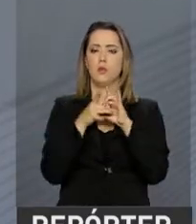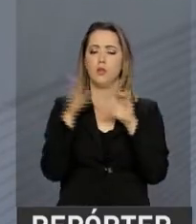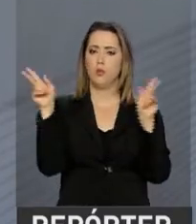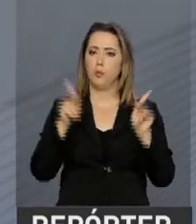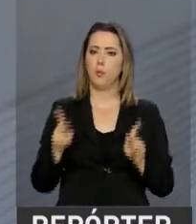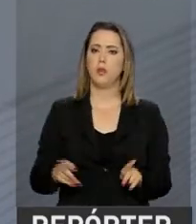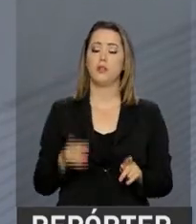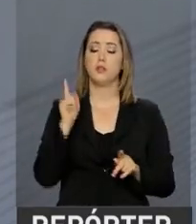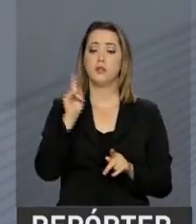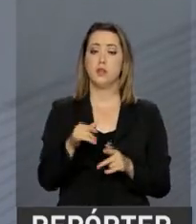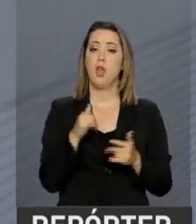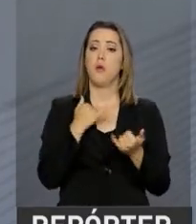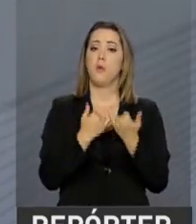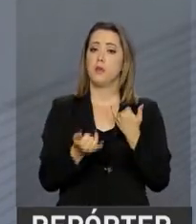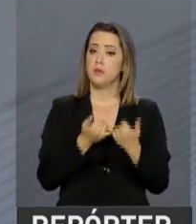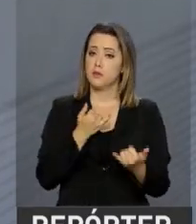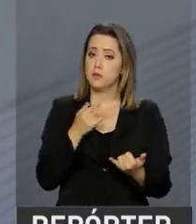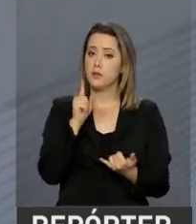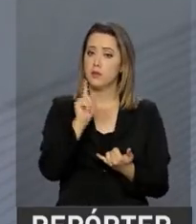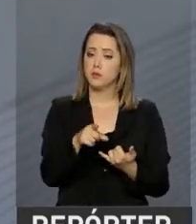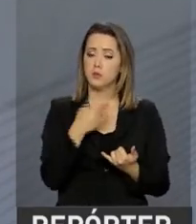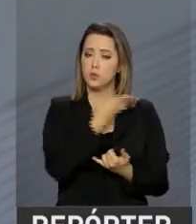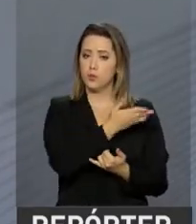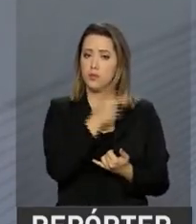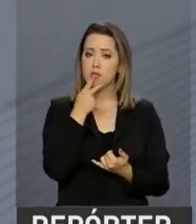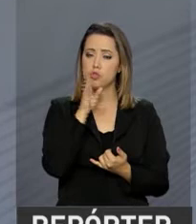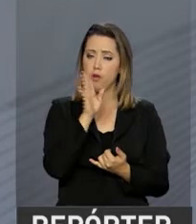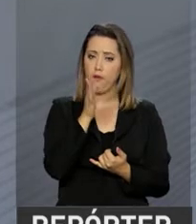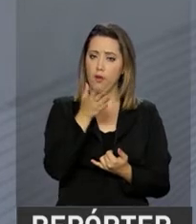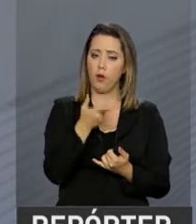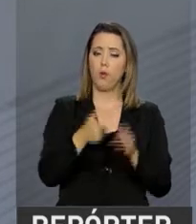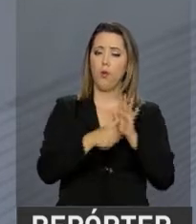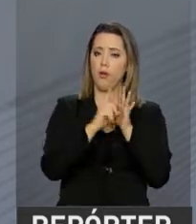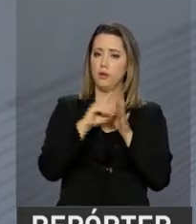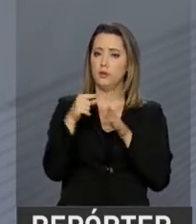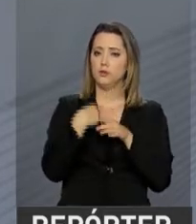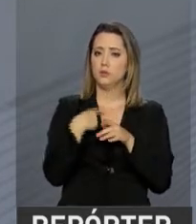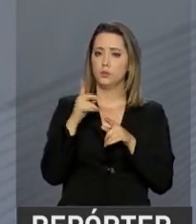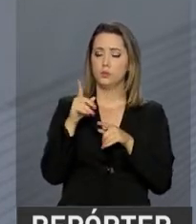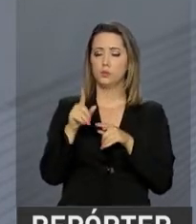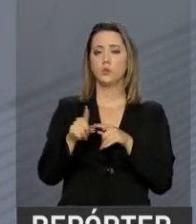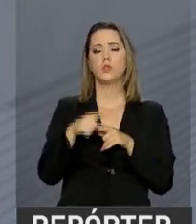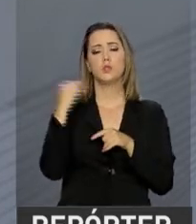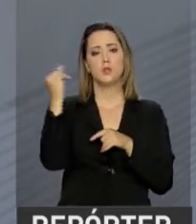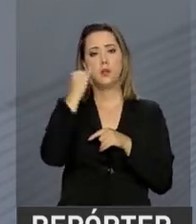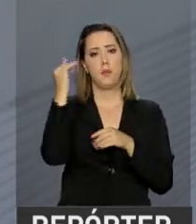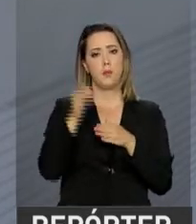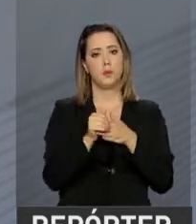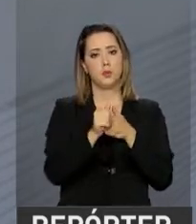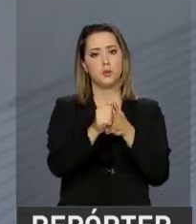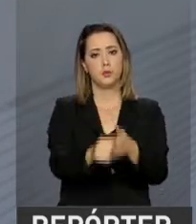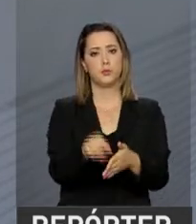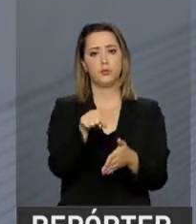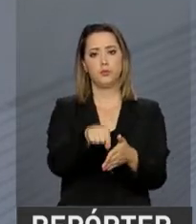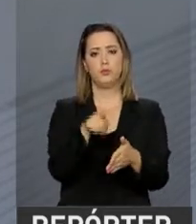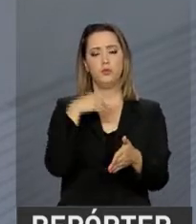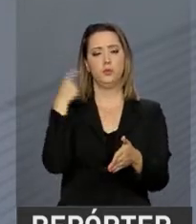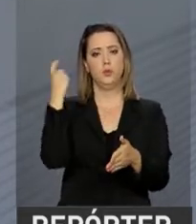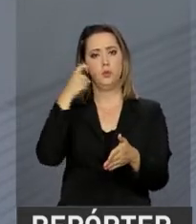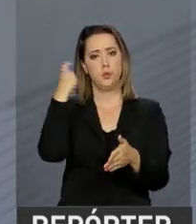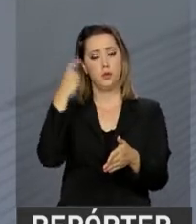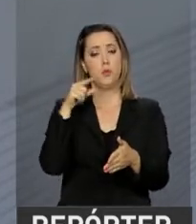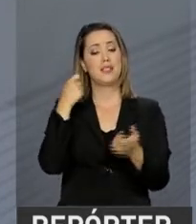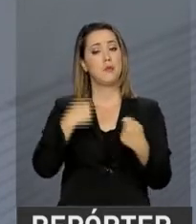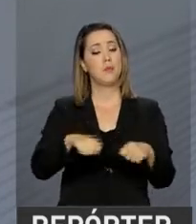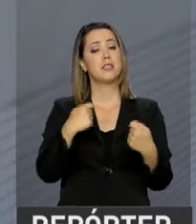Esse é um exemplo, presidente, daquilo que o senhor tem colocado como um norte para o seu governo e também para a sua intervenção e preocupação pessoal.